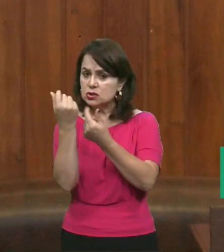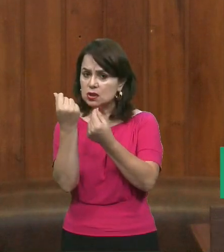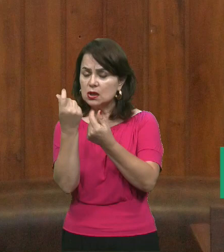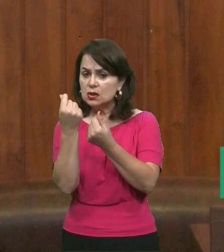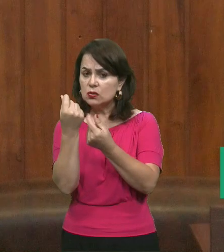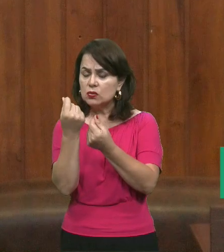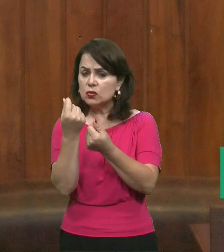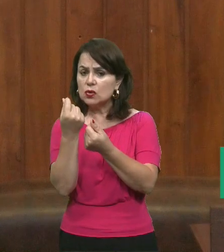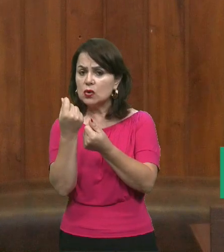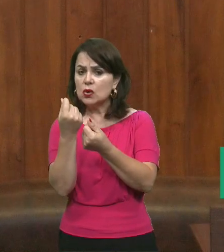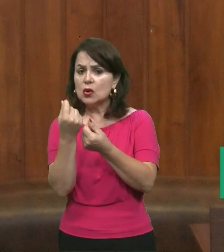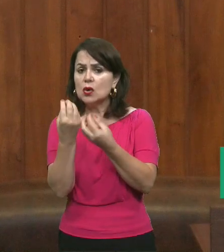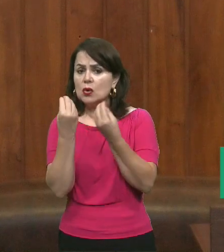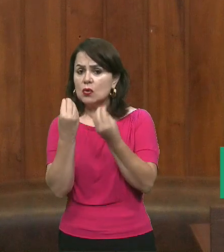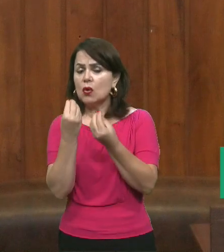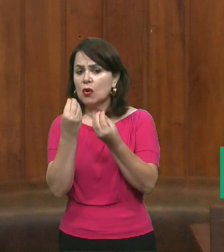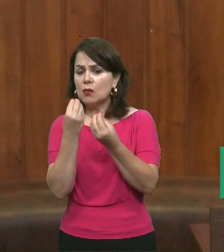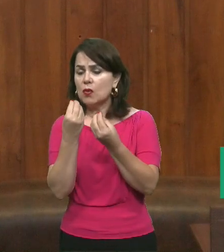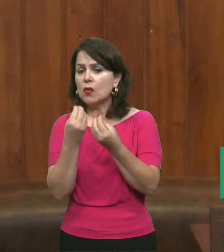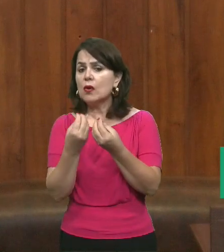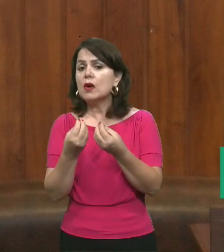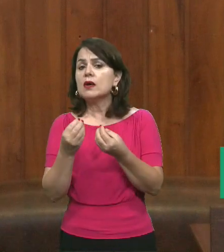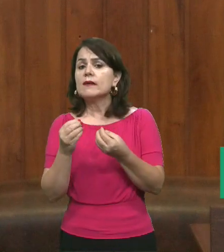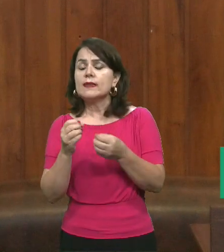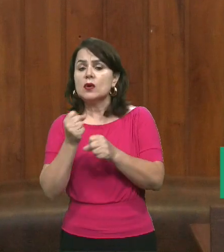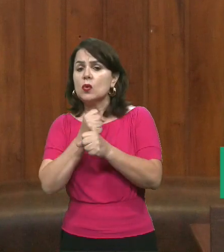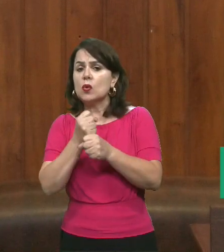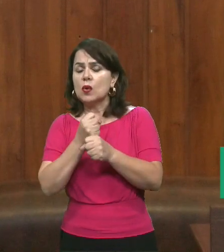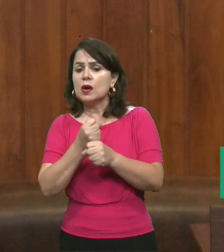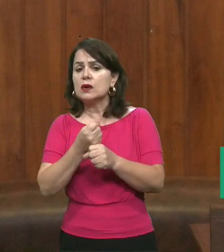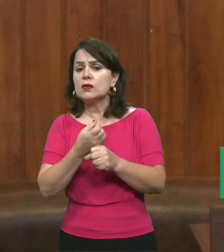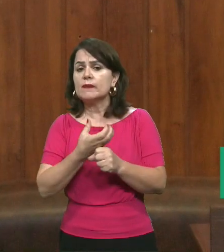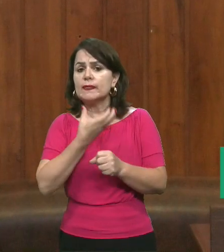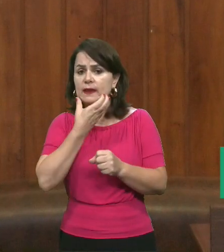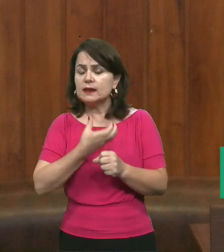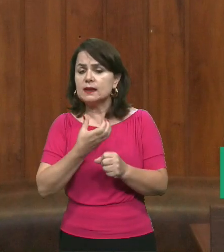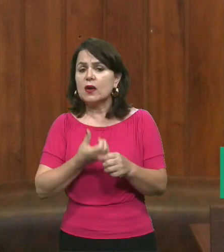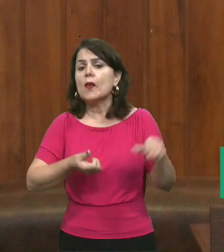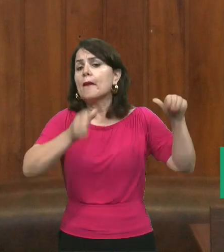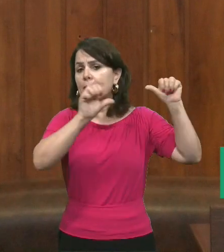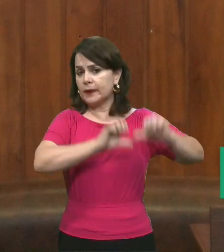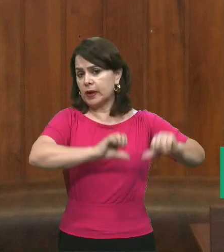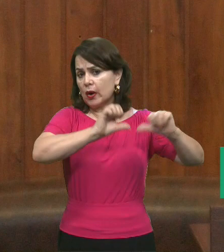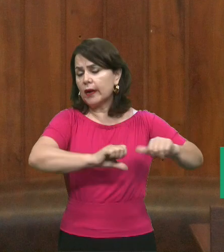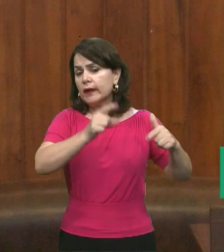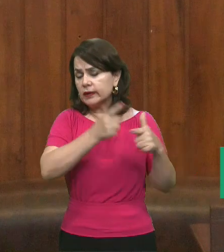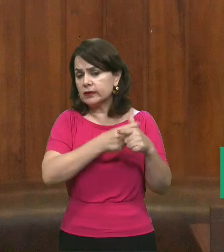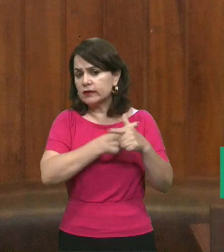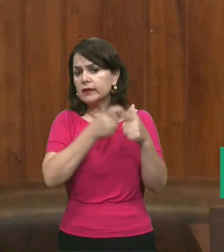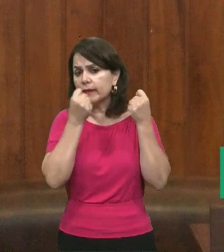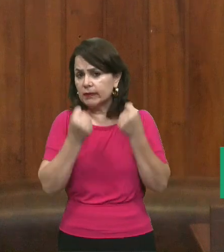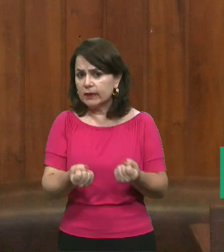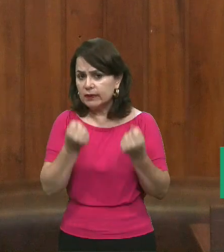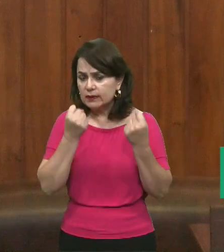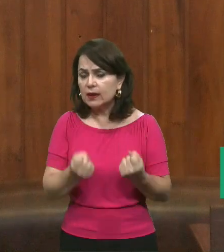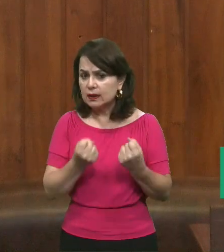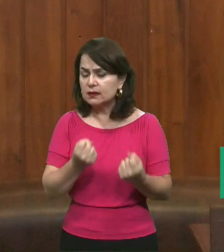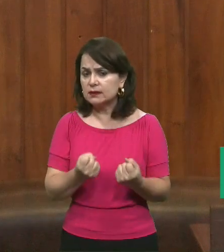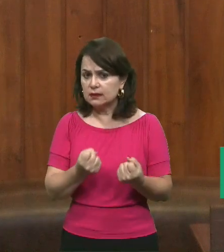né? Pode chegar a 2 bilhões se esse cara vai entregar essa casa com a dívida. Os